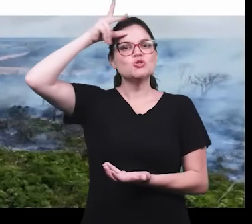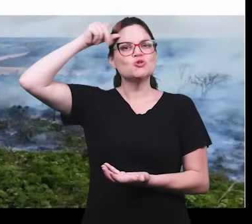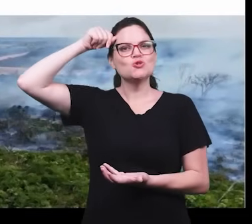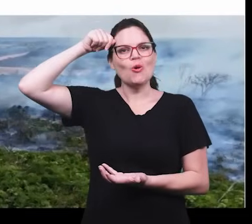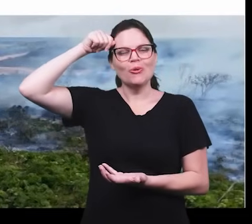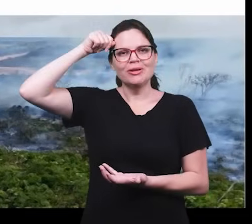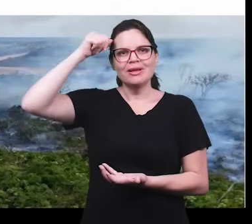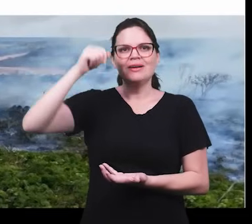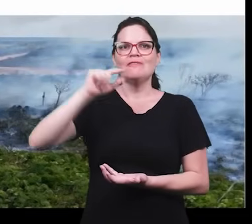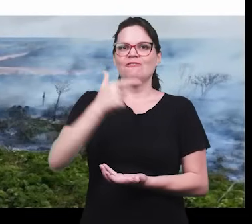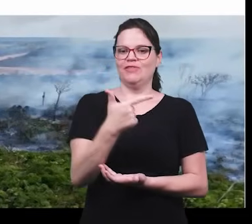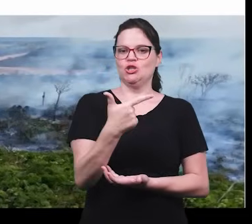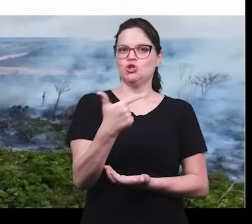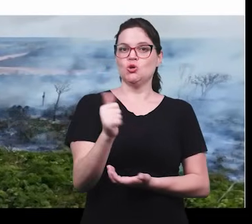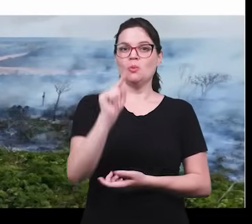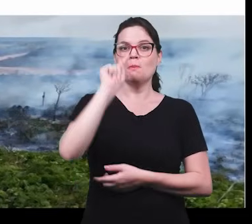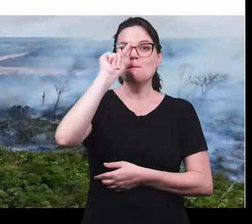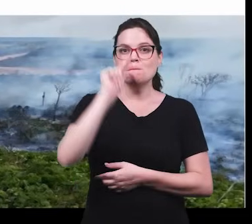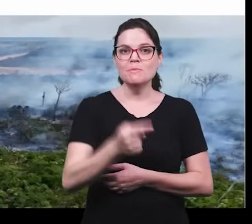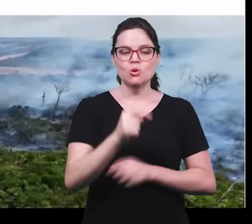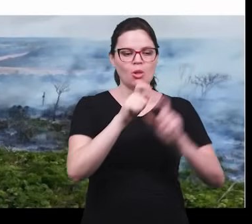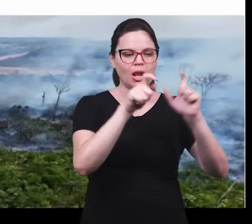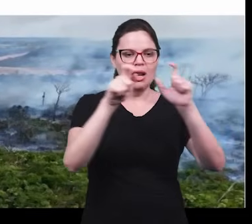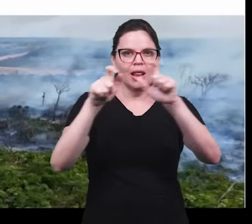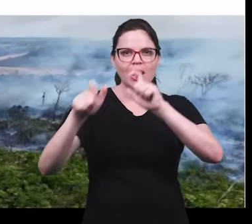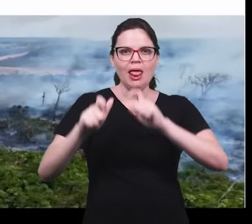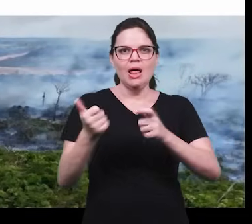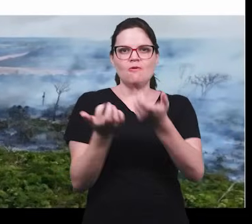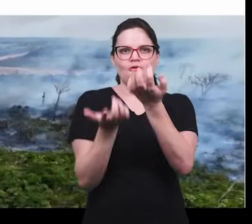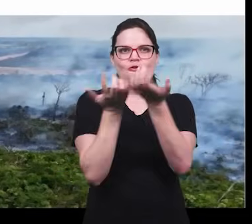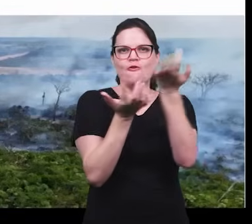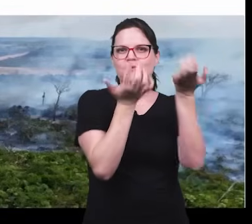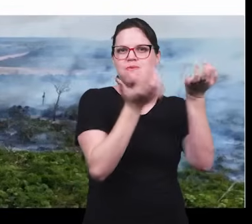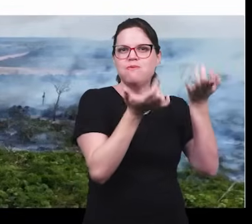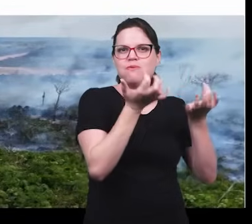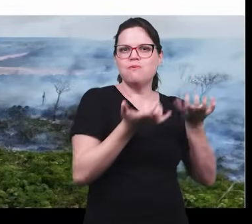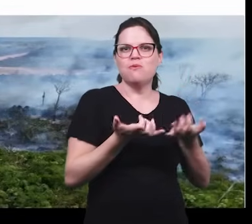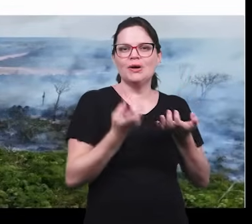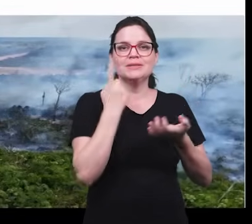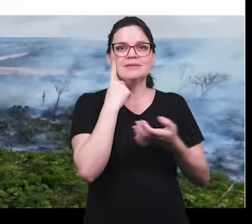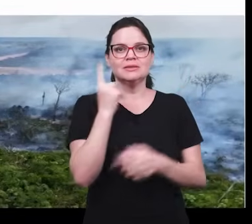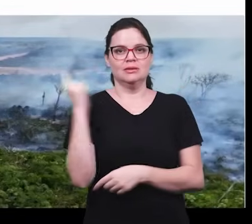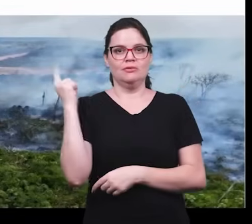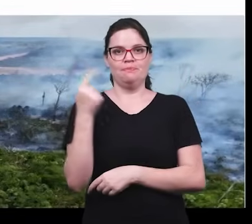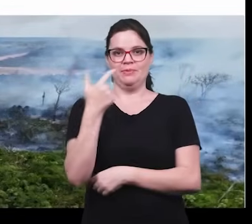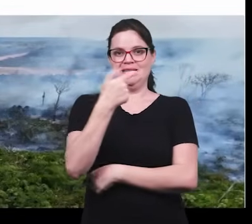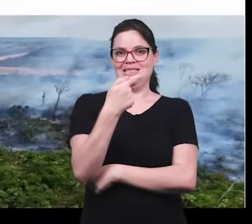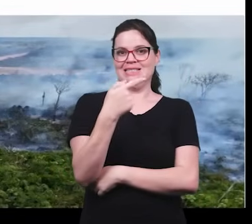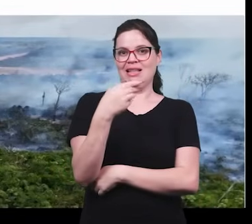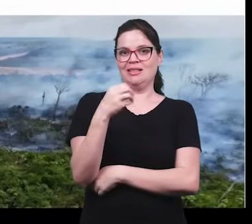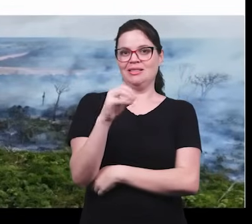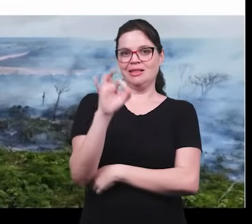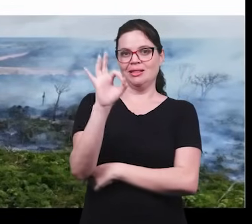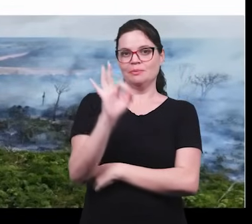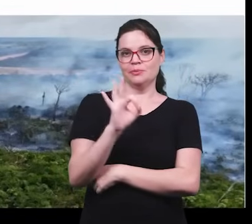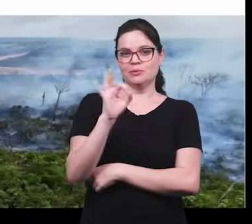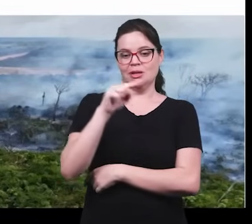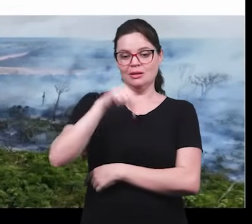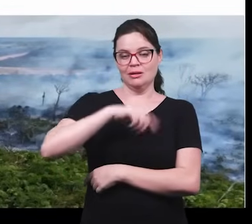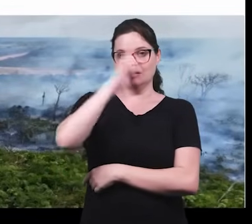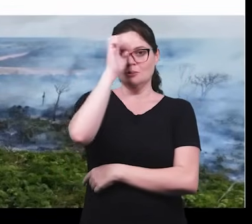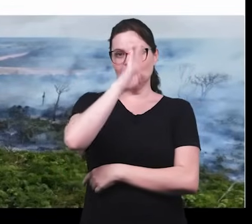26 anos. Na outra reportagem ali, né, 70% das queimadas do